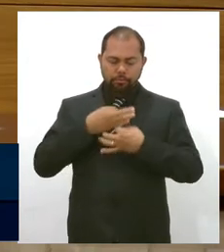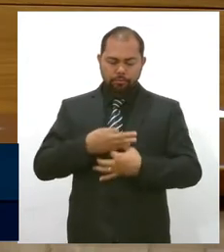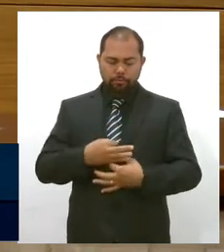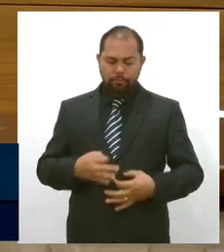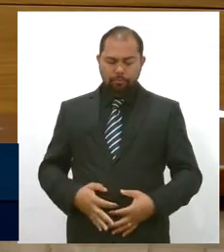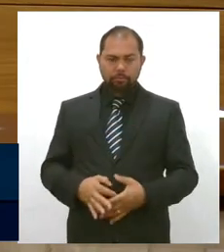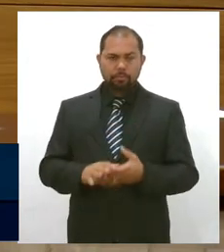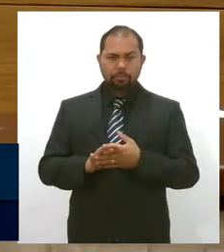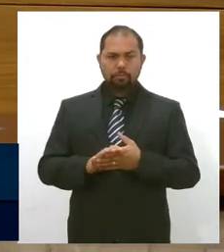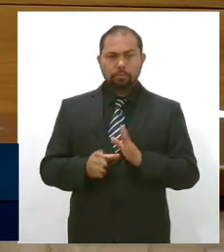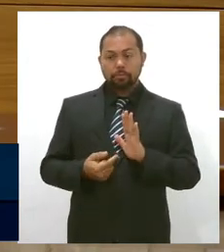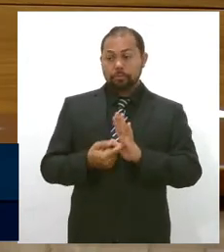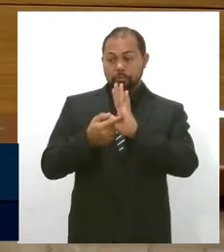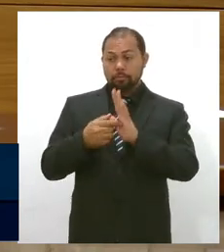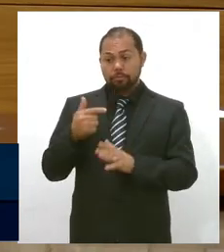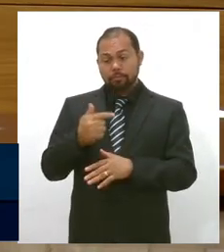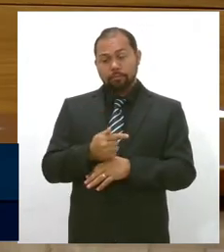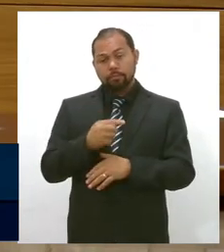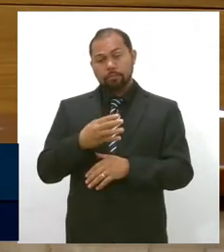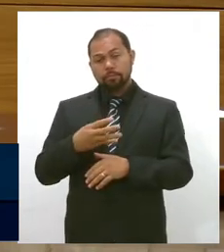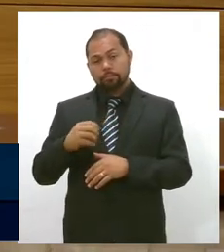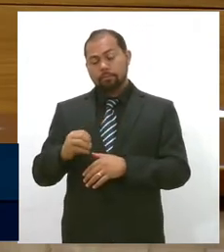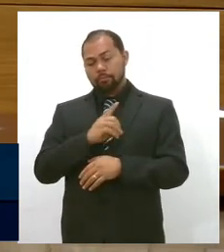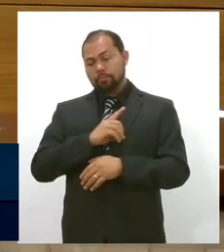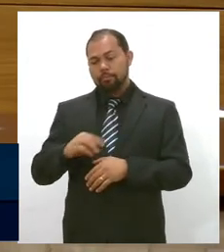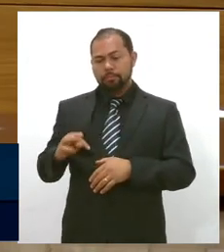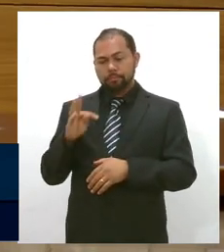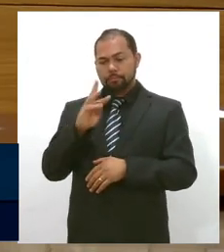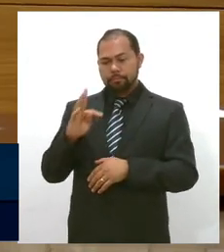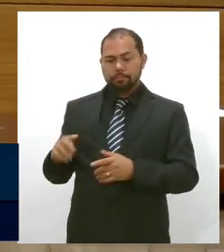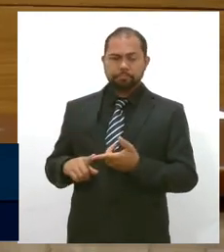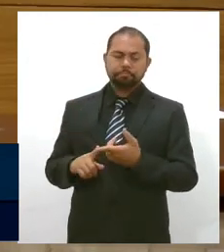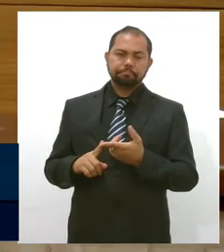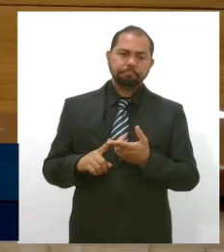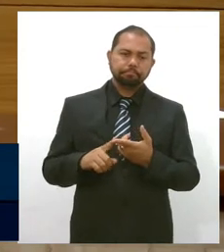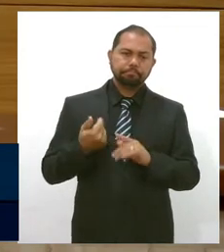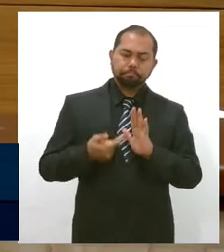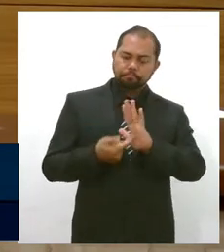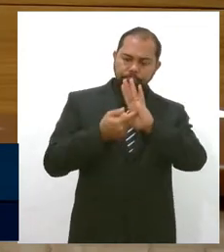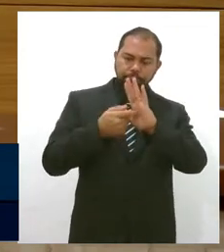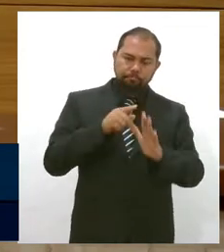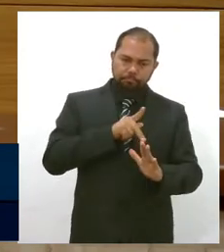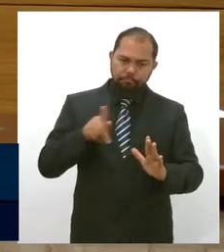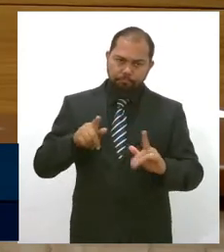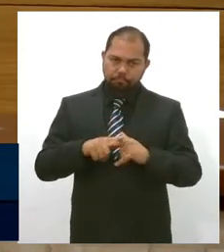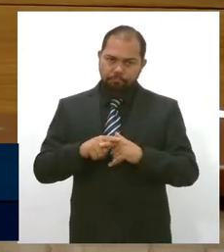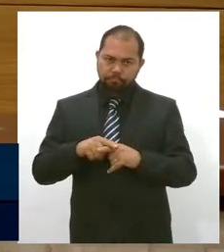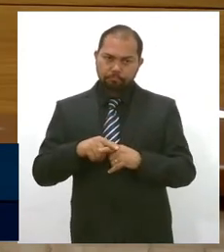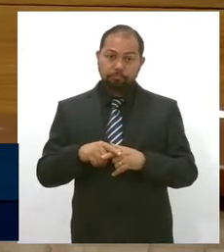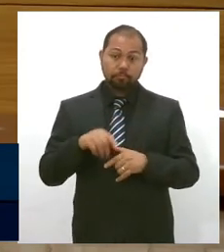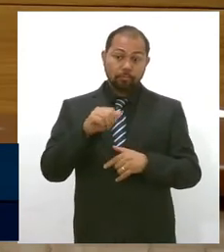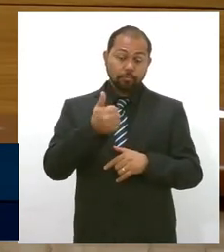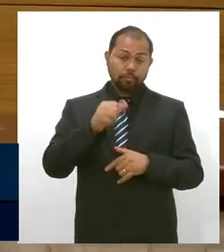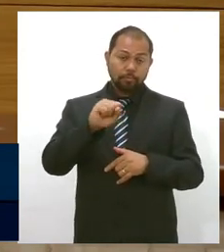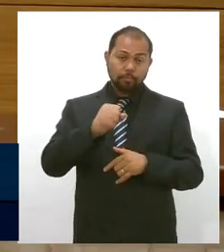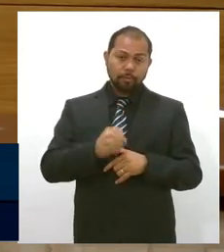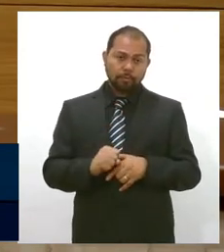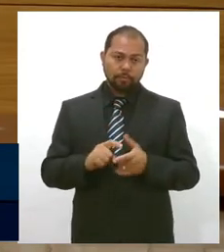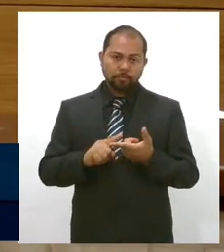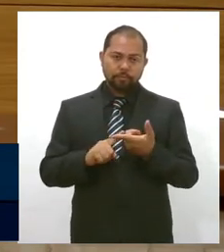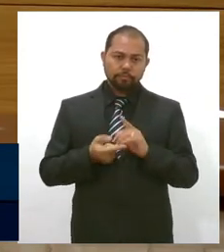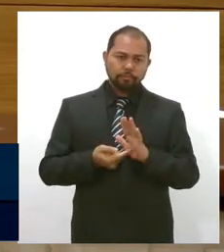741 da mesma autoria, senhor presidente, apresento a Vossa Excelência, termo do artigo 98 do Regimento Interno, apresento indicação ao